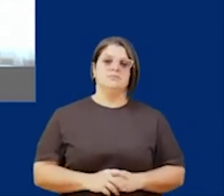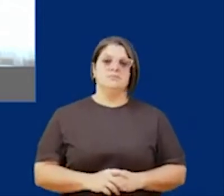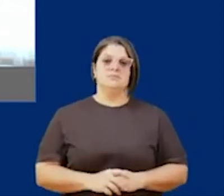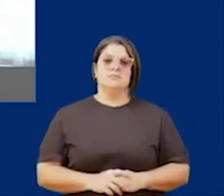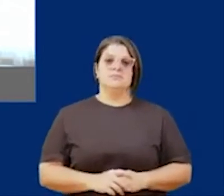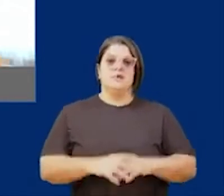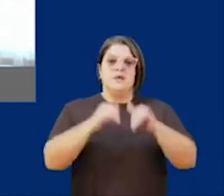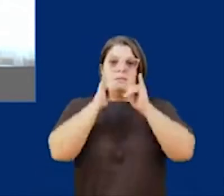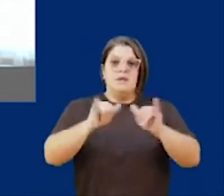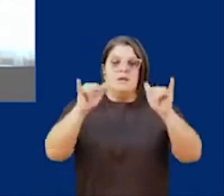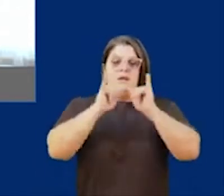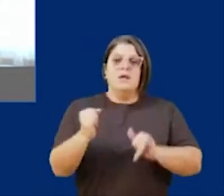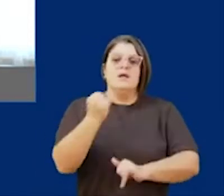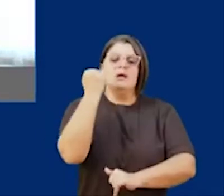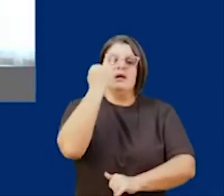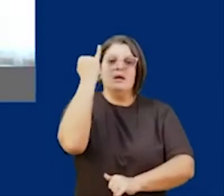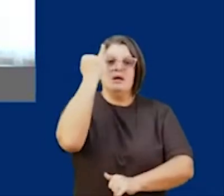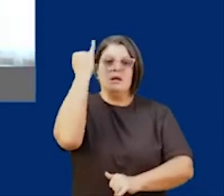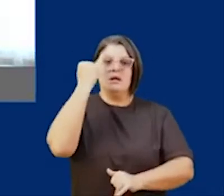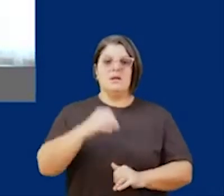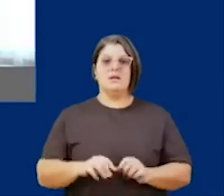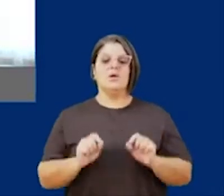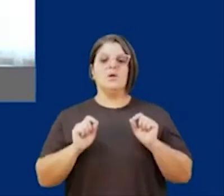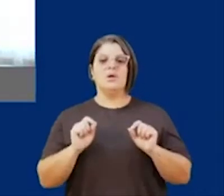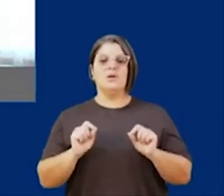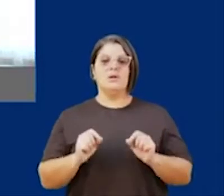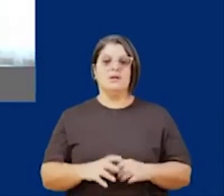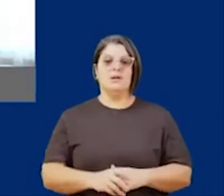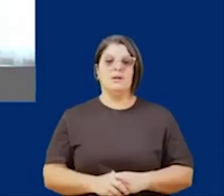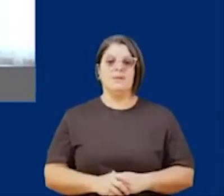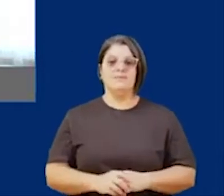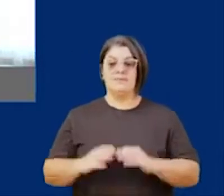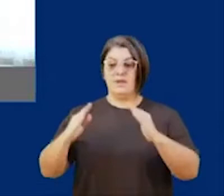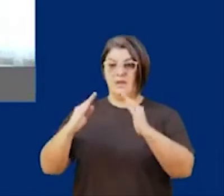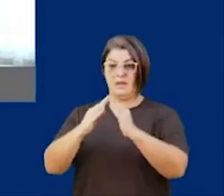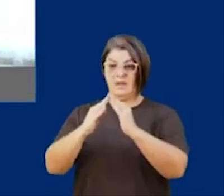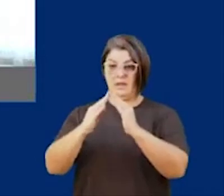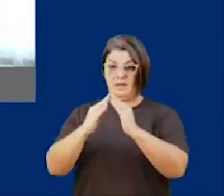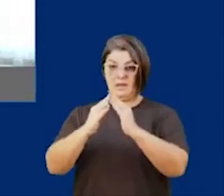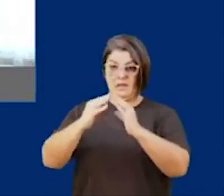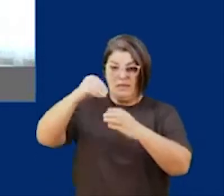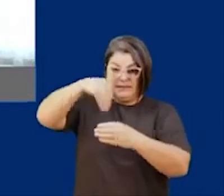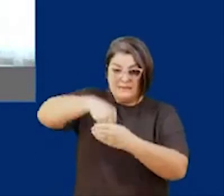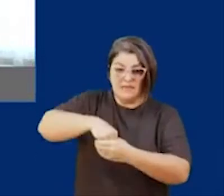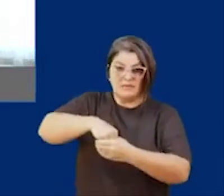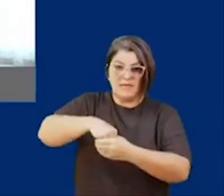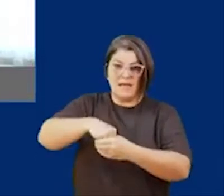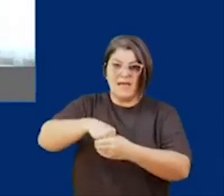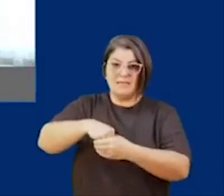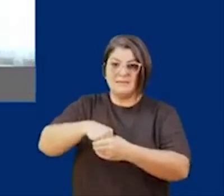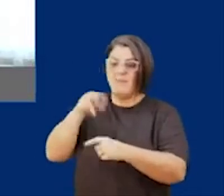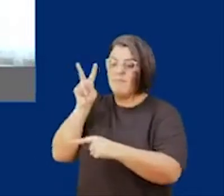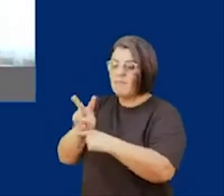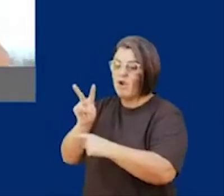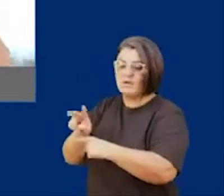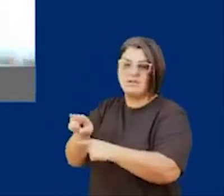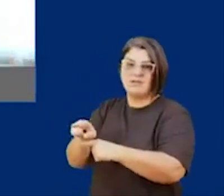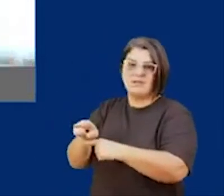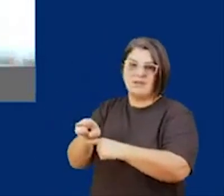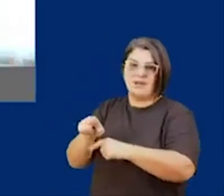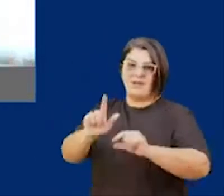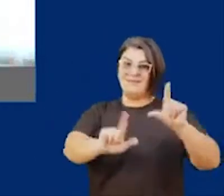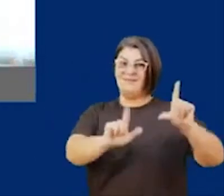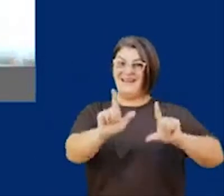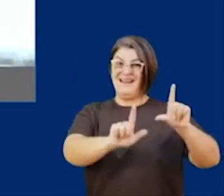essa, do que for possível dentro da nossa casa, a gente proteger a criança da publicidade de alimentos, proteger ela das propagandas, proteger